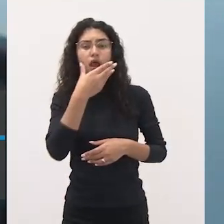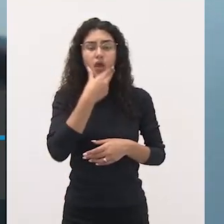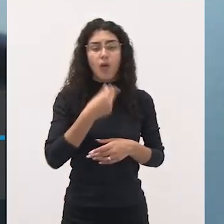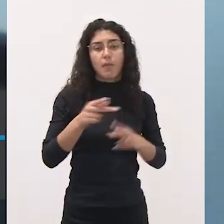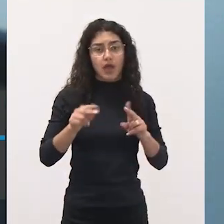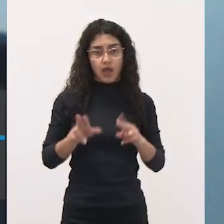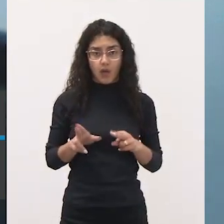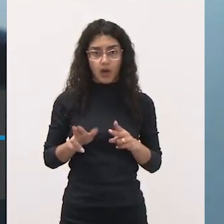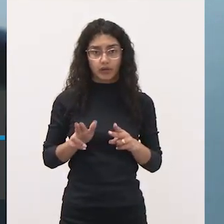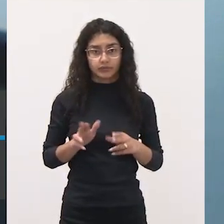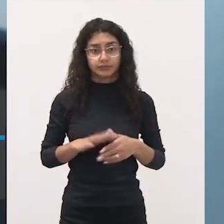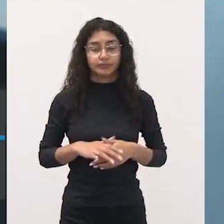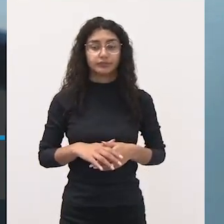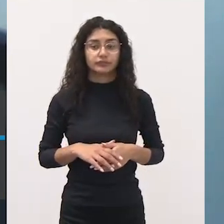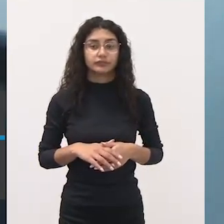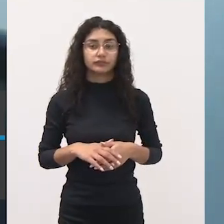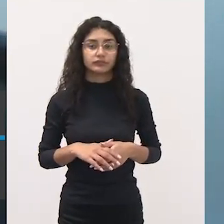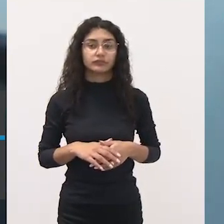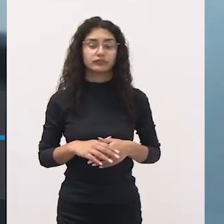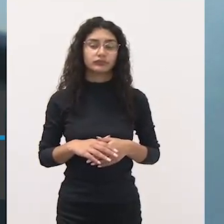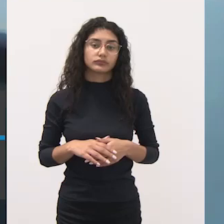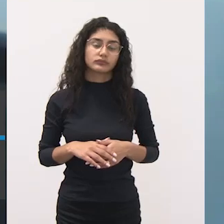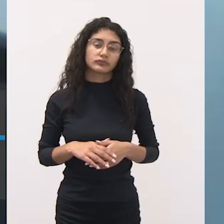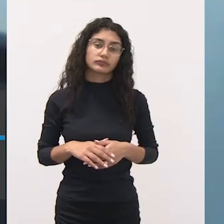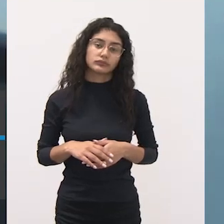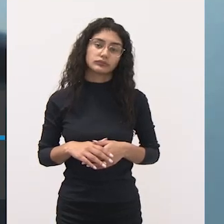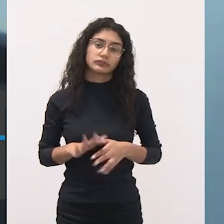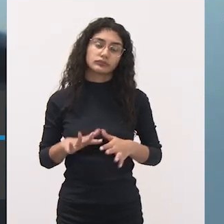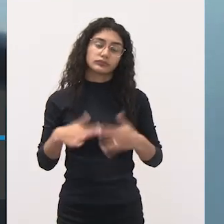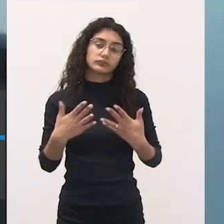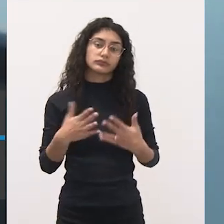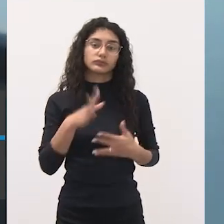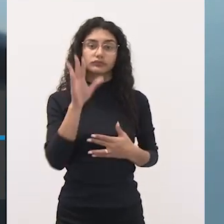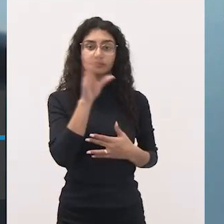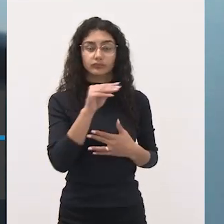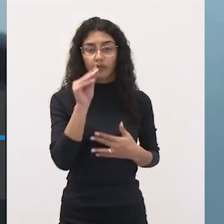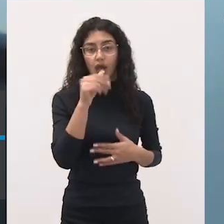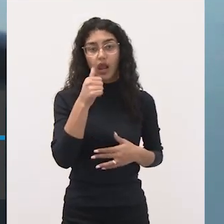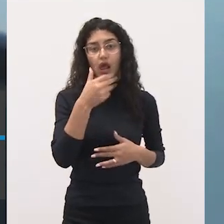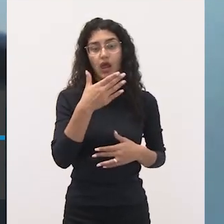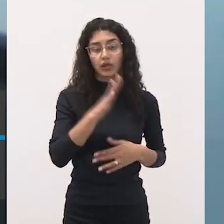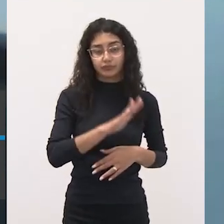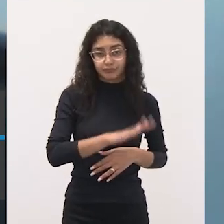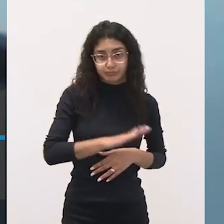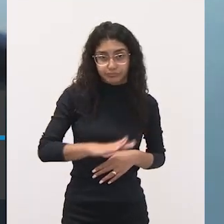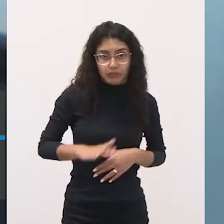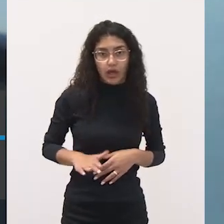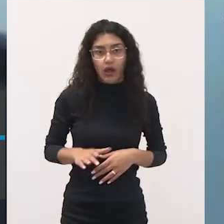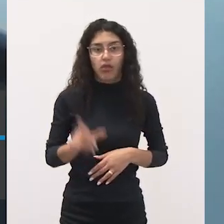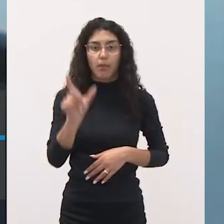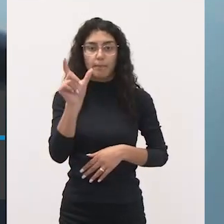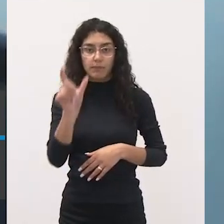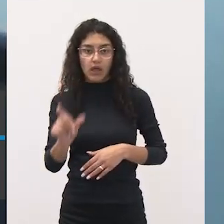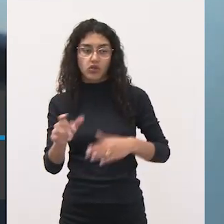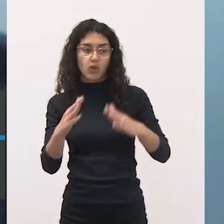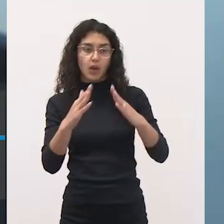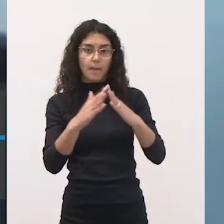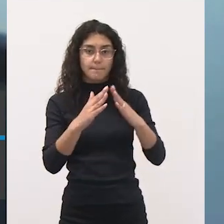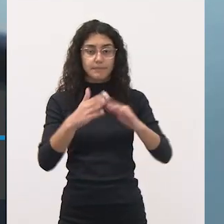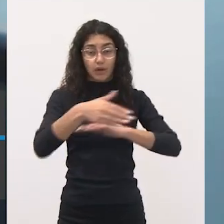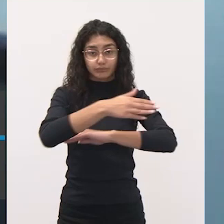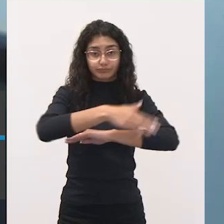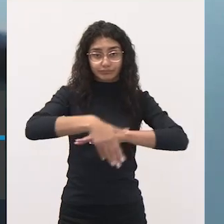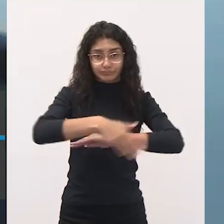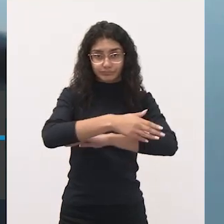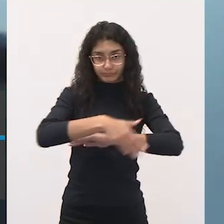mulheres. Então, quando a gente fala né, de crianças, de pessoas que são moradoras de rua, que você